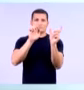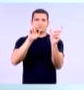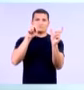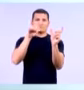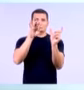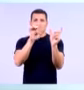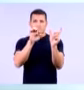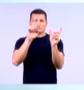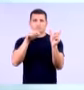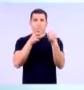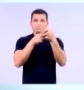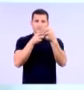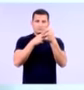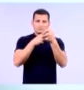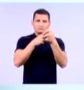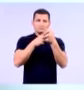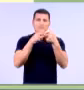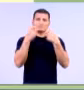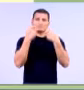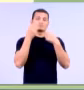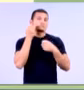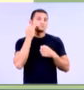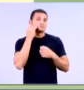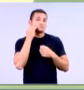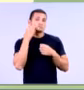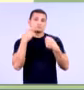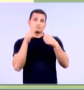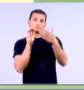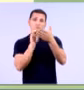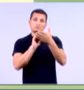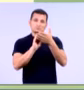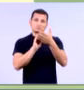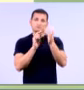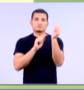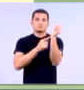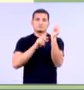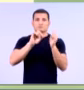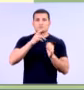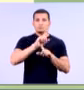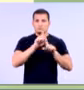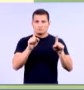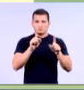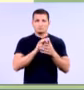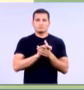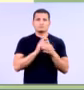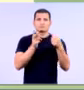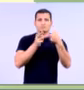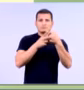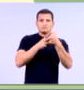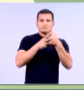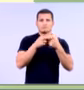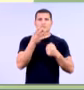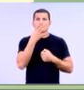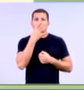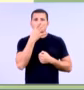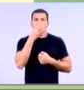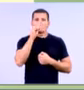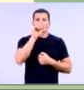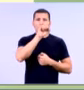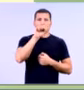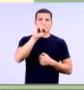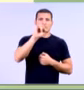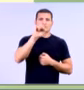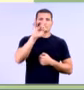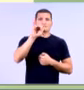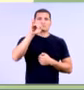não com preposição. E aqui estão os casos principais. O verbo assistir, ele é transitivo direto se ele for no sentido